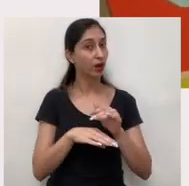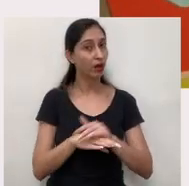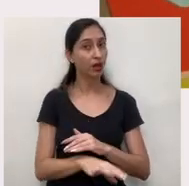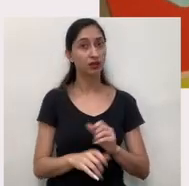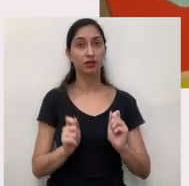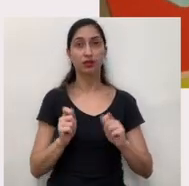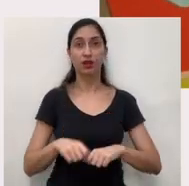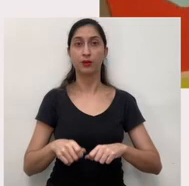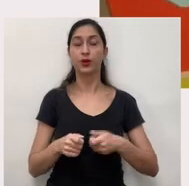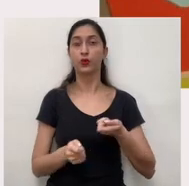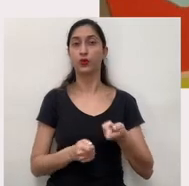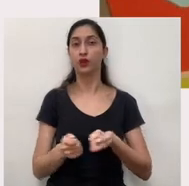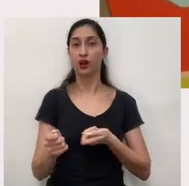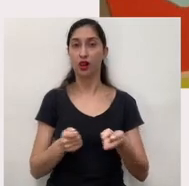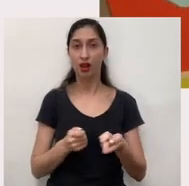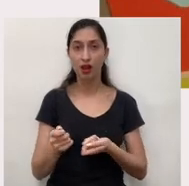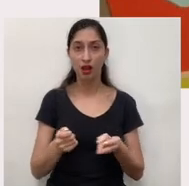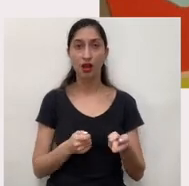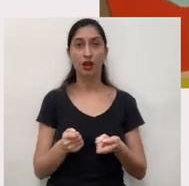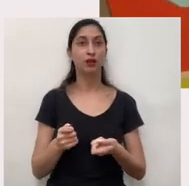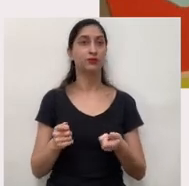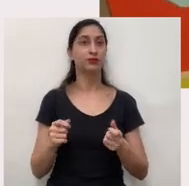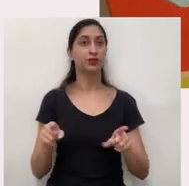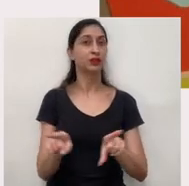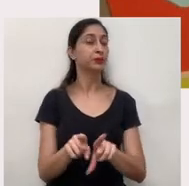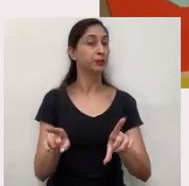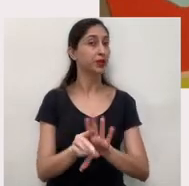ser, enfim, a ideia de uma